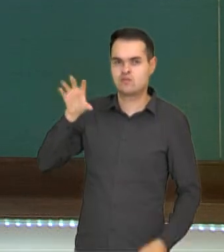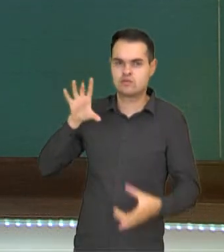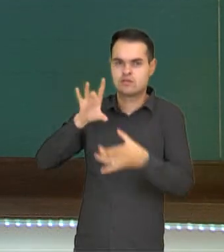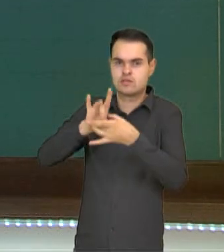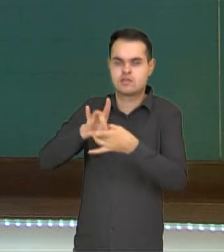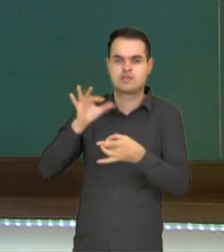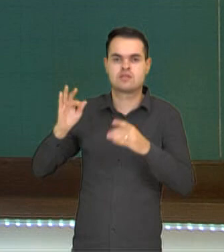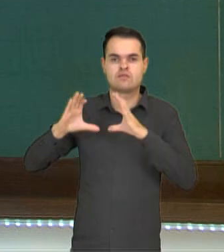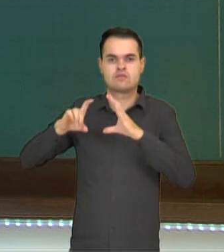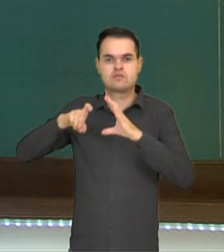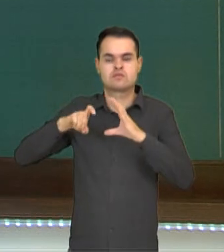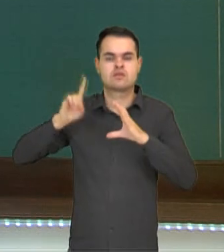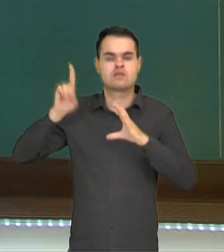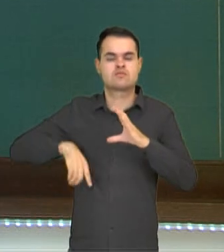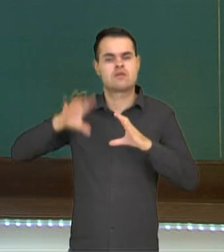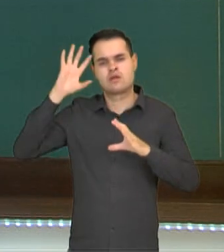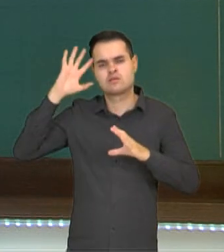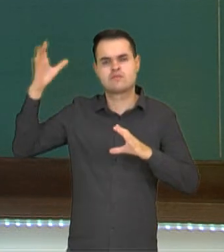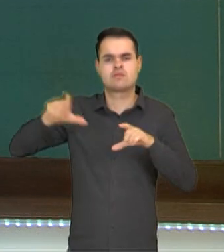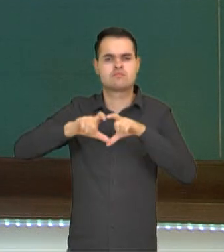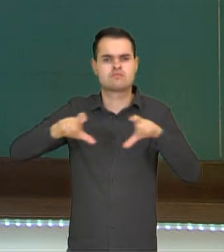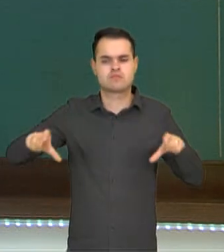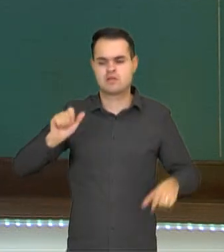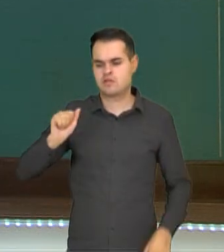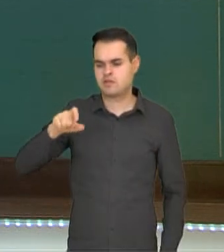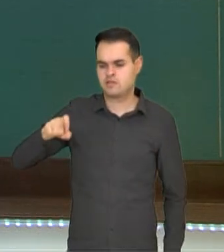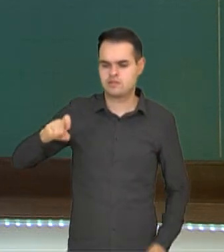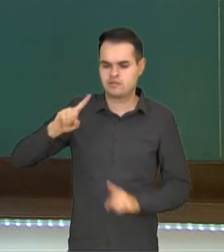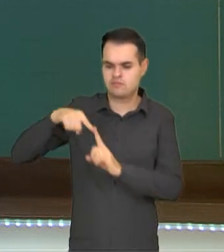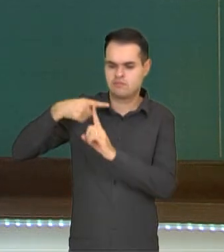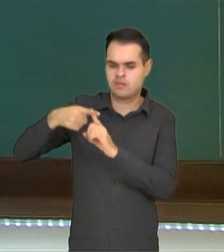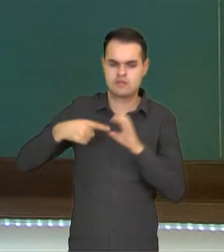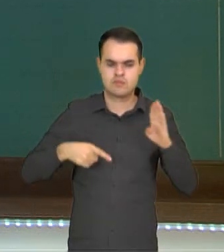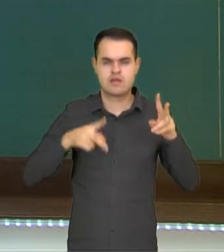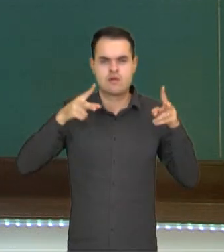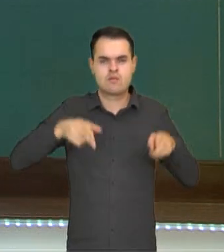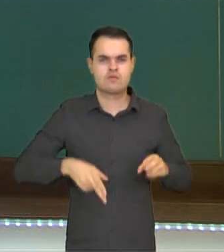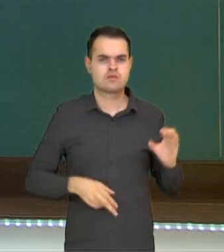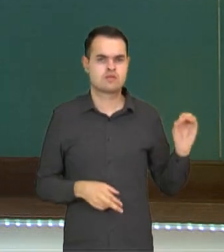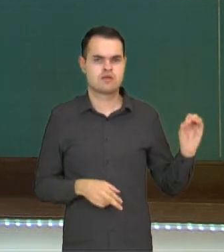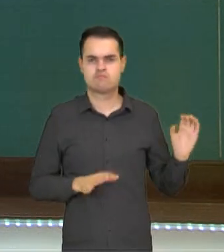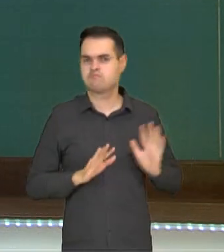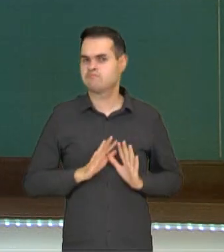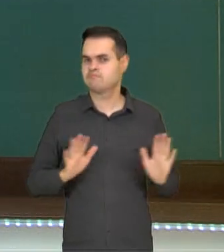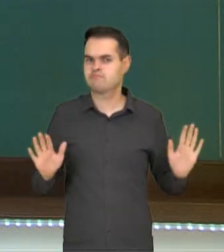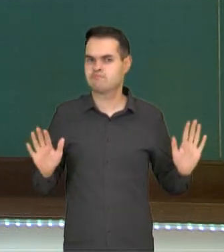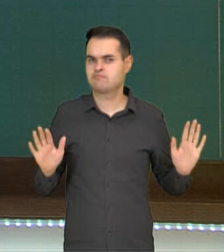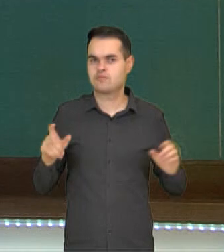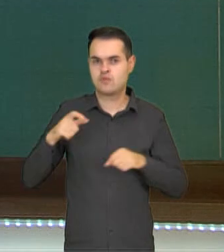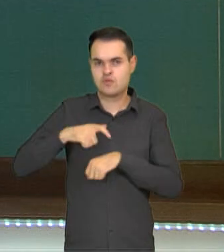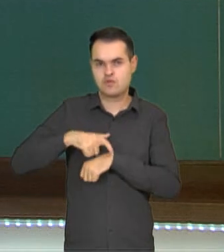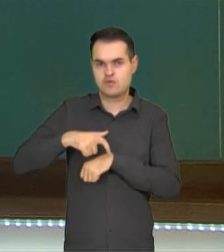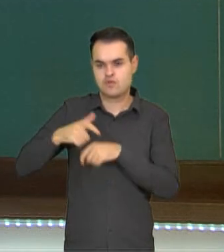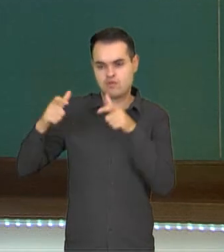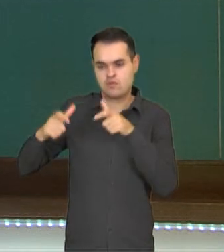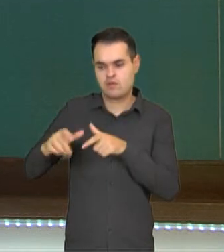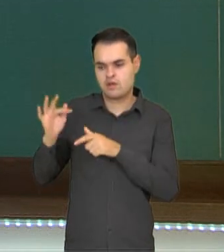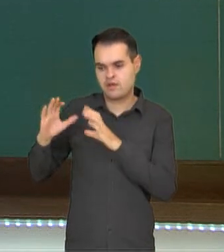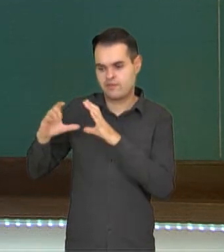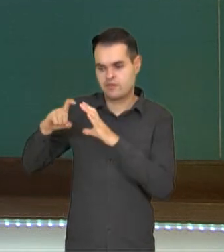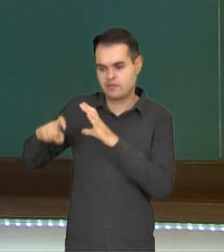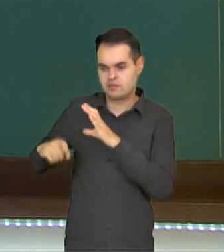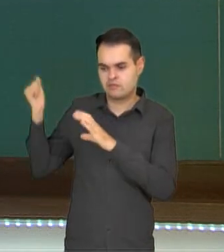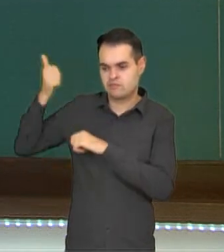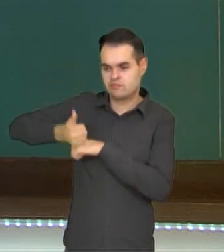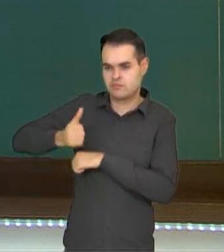resolver a equação, tá? Ax mais b igual a zero, ou seja, no lugar do f de x, nós